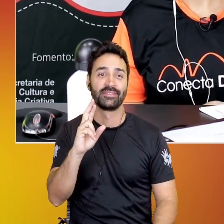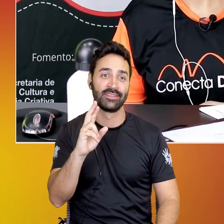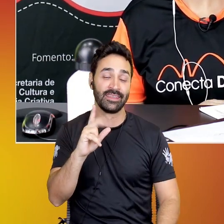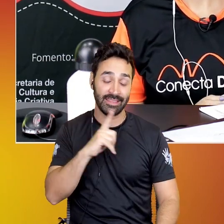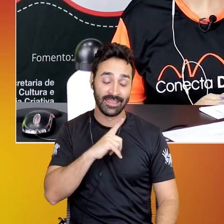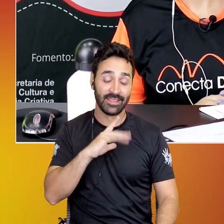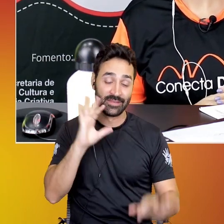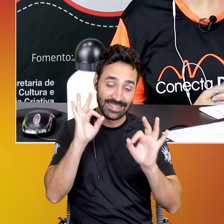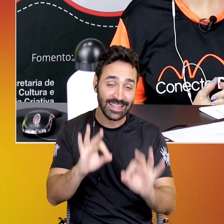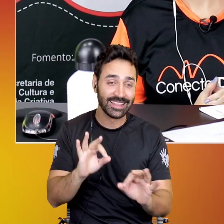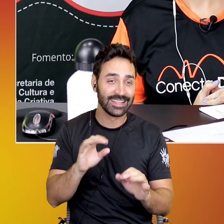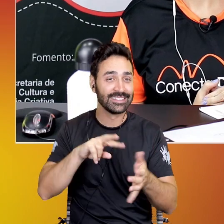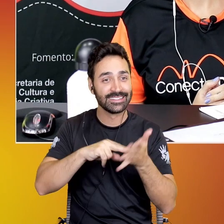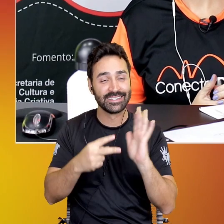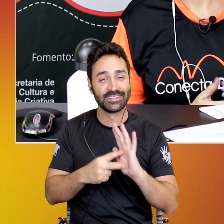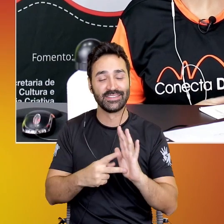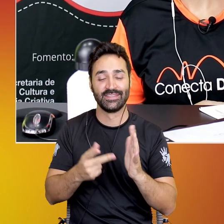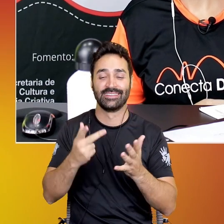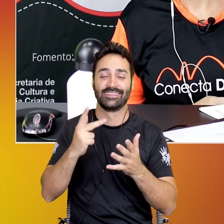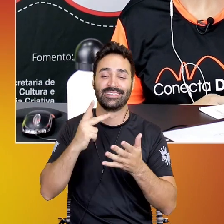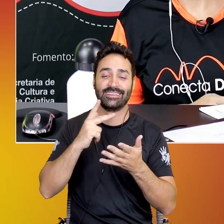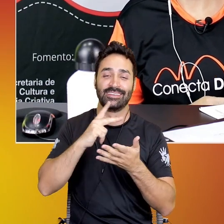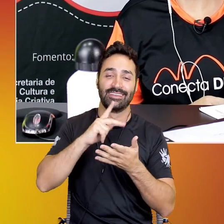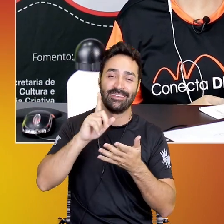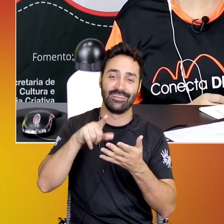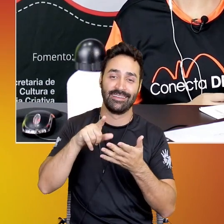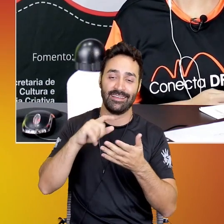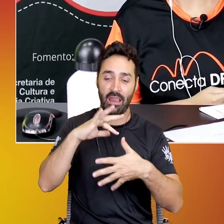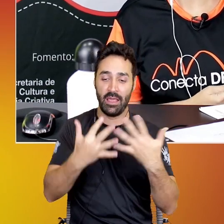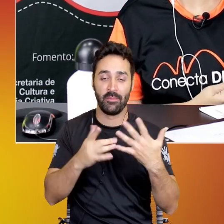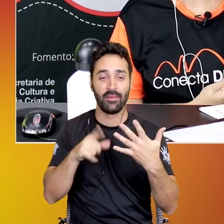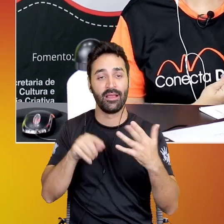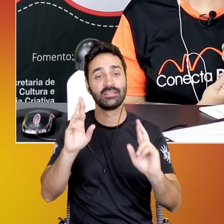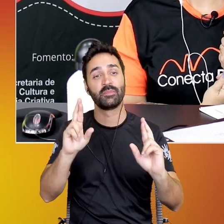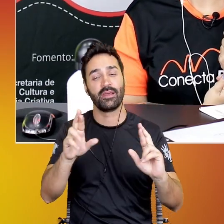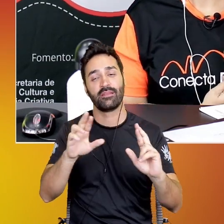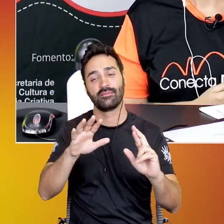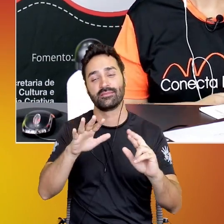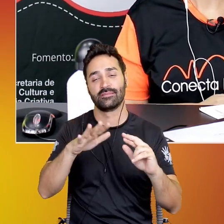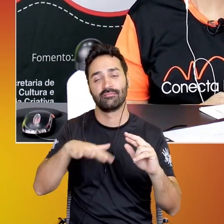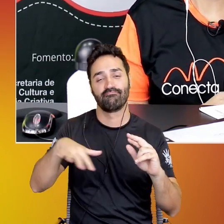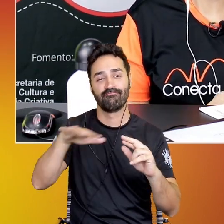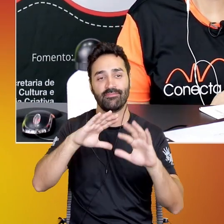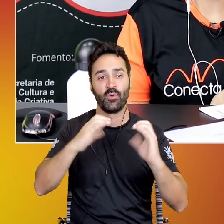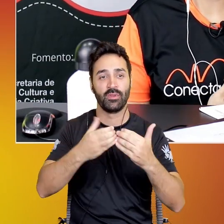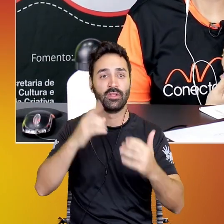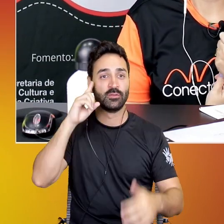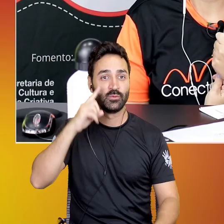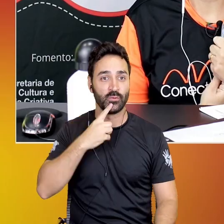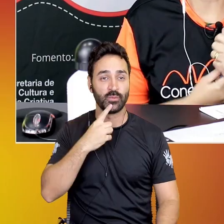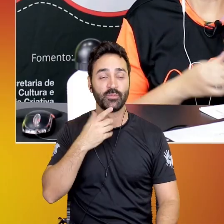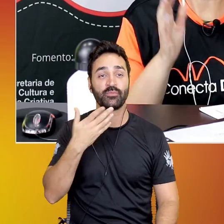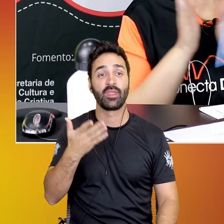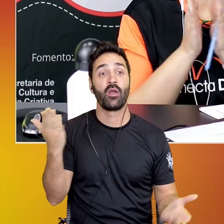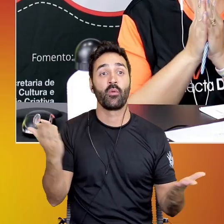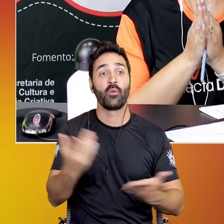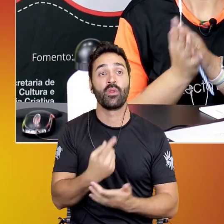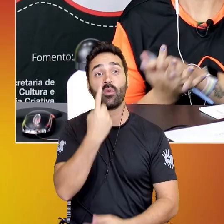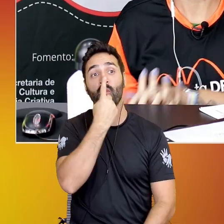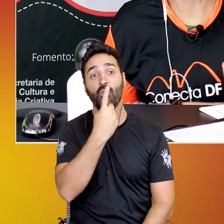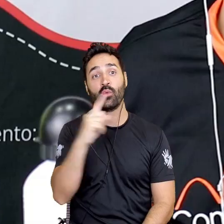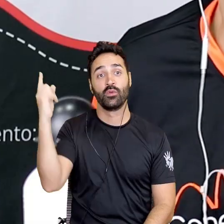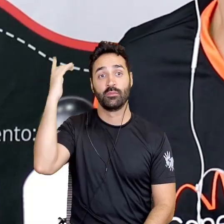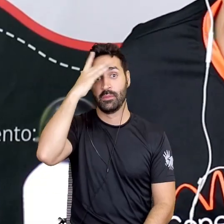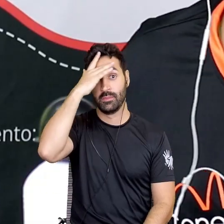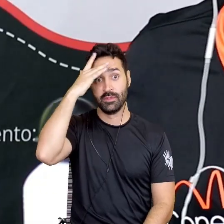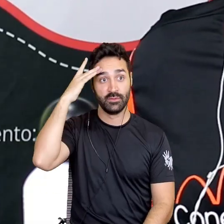somos a esperança da comunidade surda. Ótimo. Então vamos lá. Última pessoa só para falar, para a